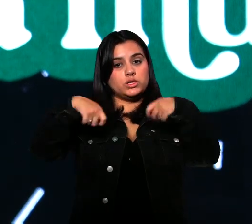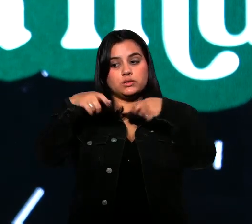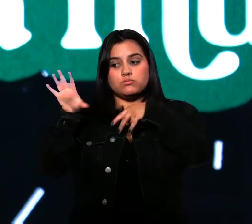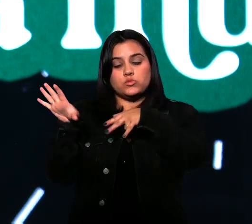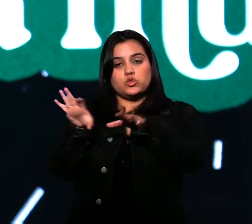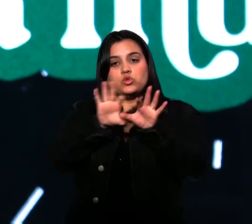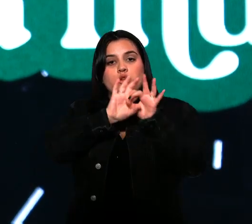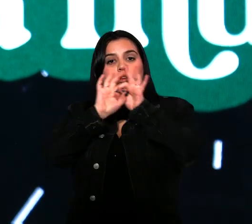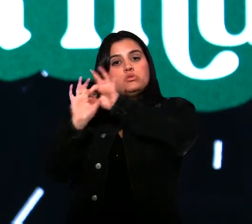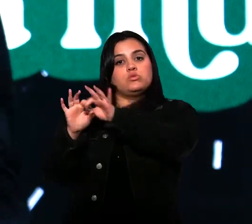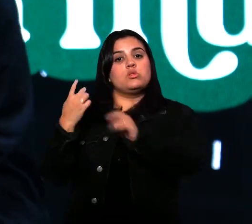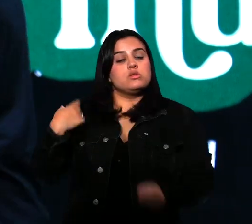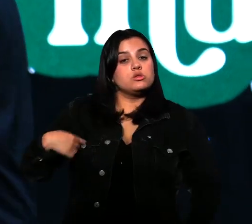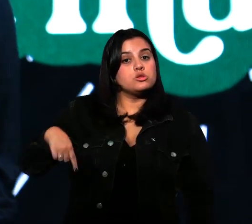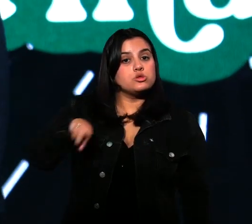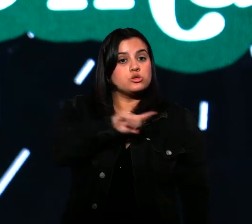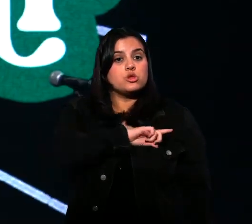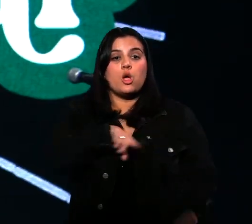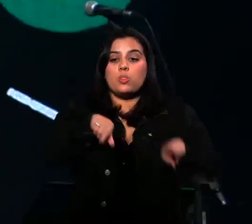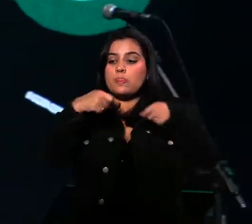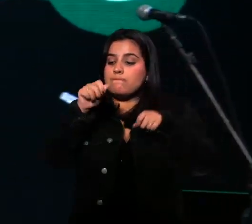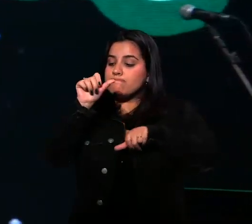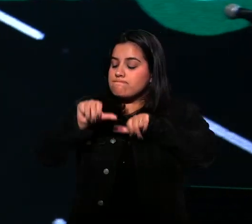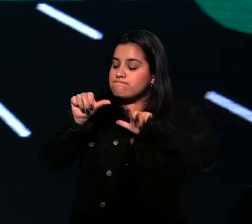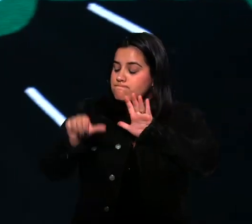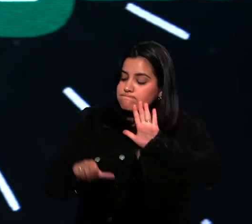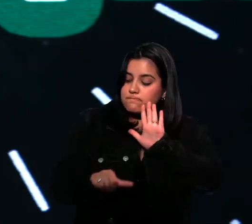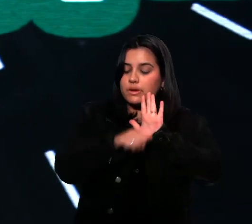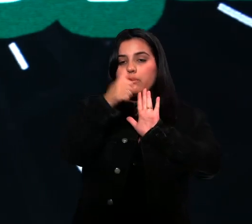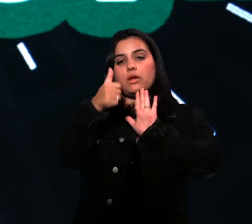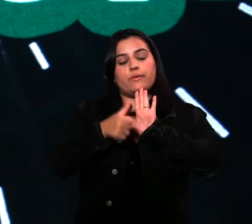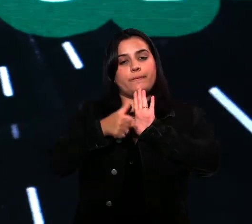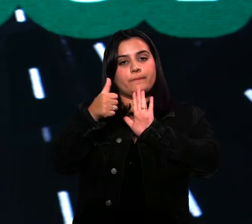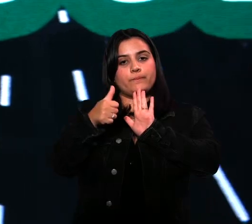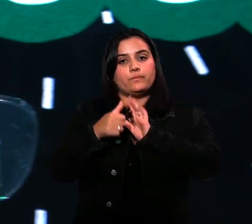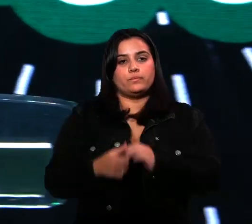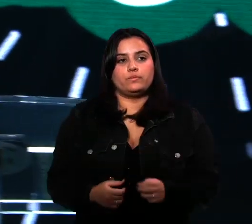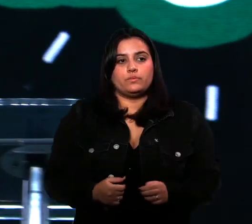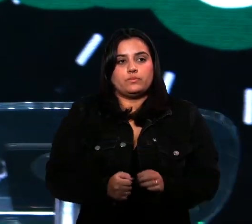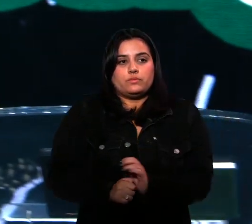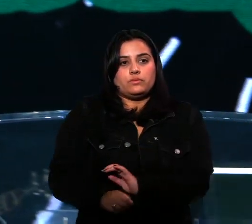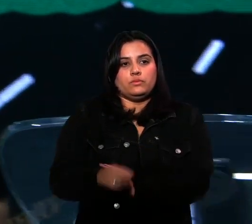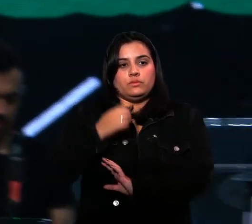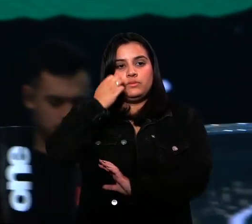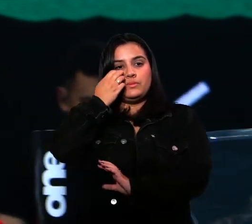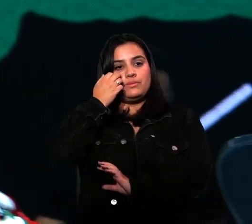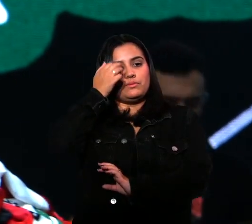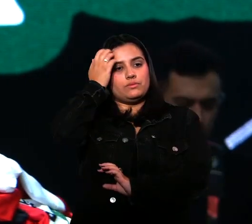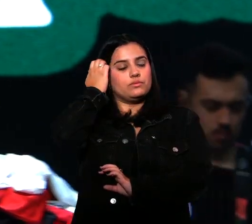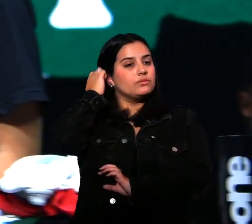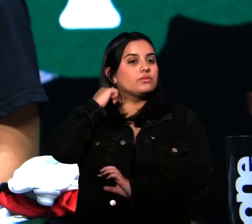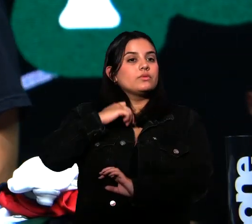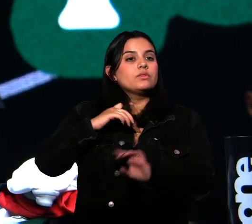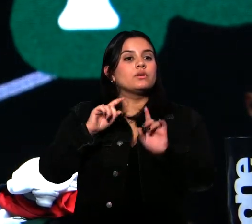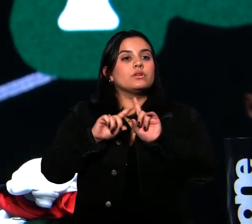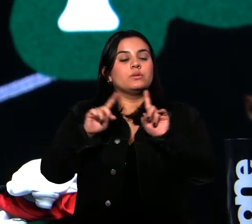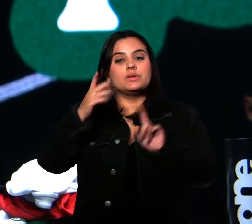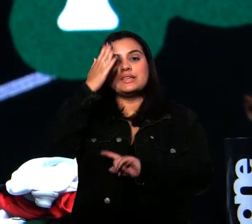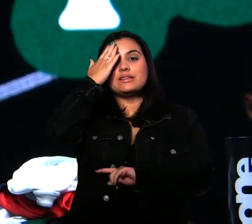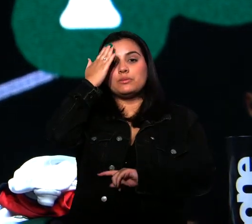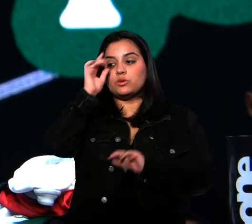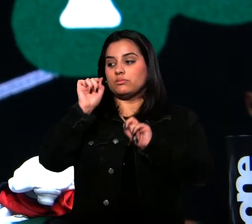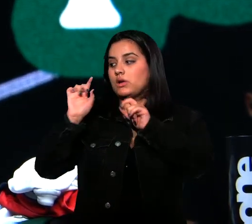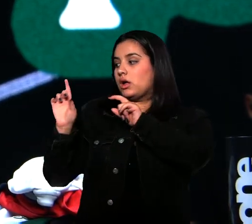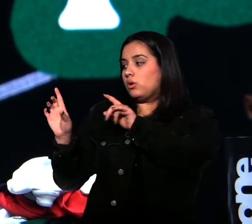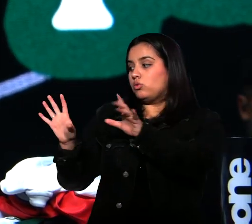Nós precisamos dar o primeiro passo naquilo que Deus quer fazer nesse lugar. Mas sabe, a unidade do